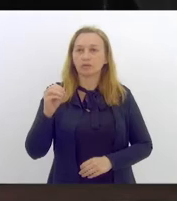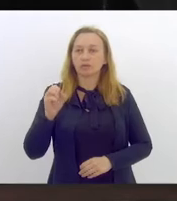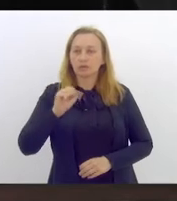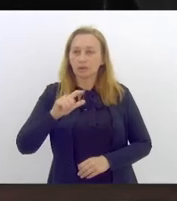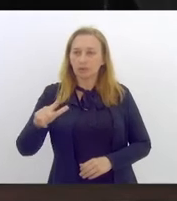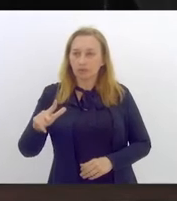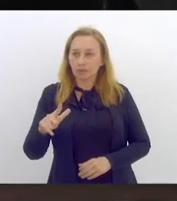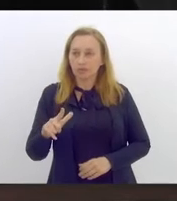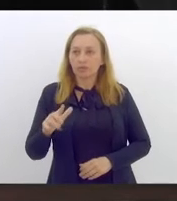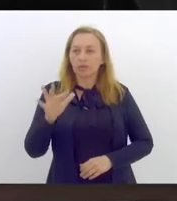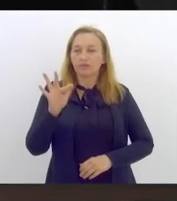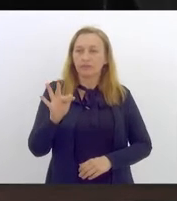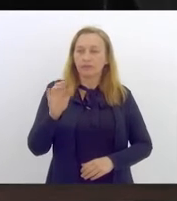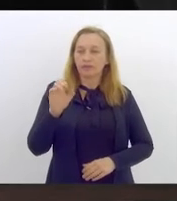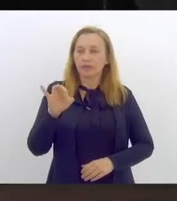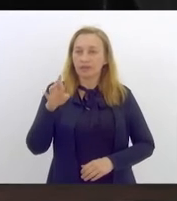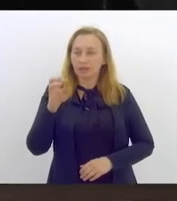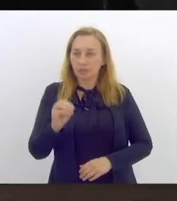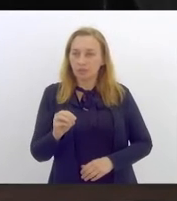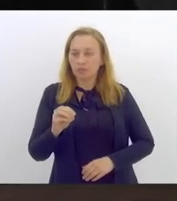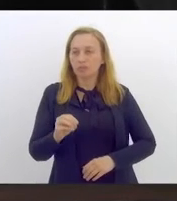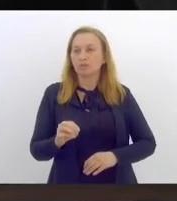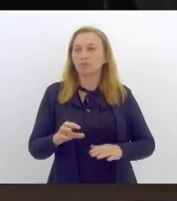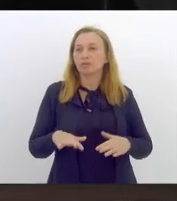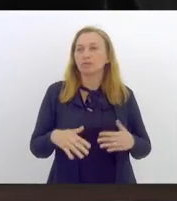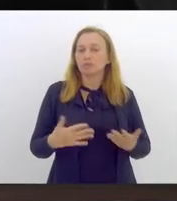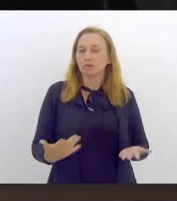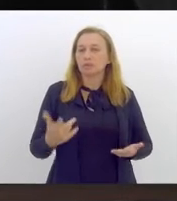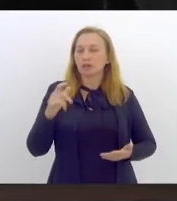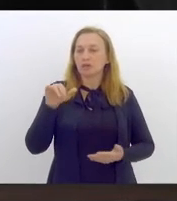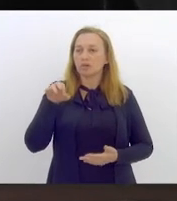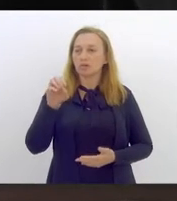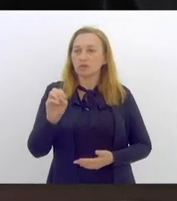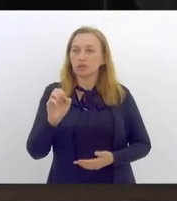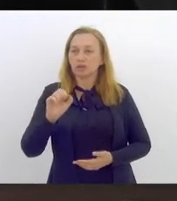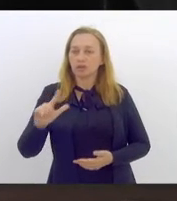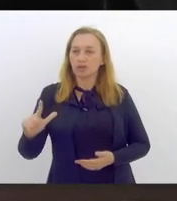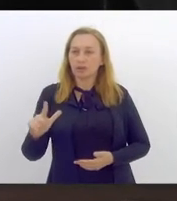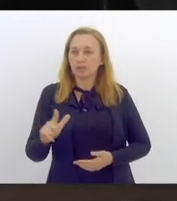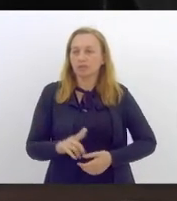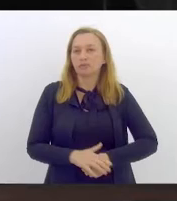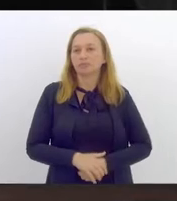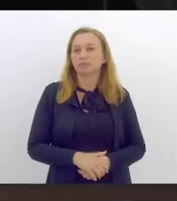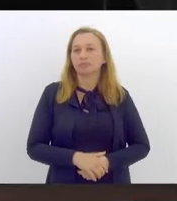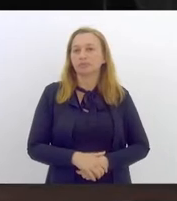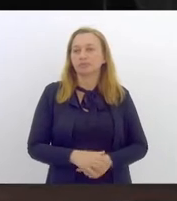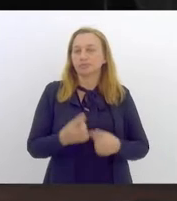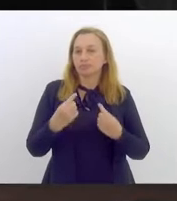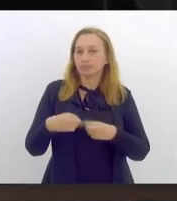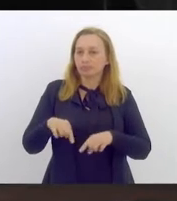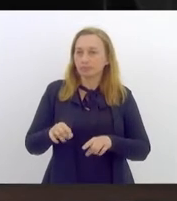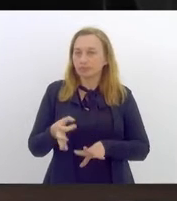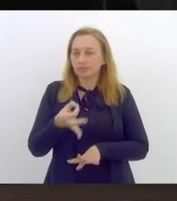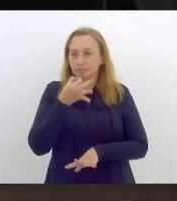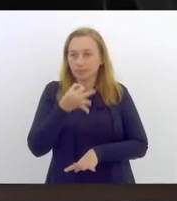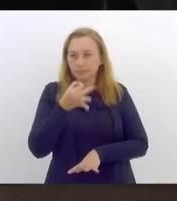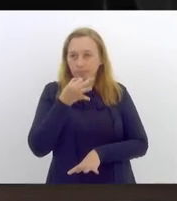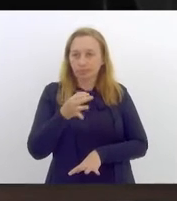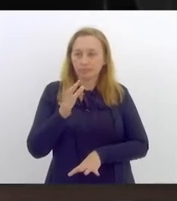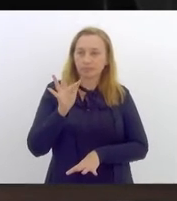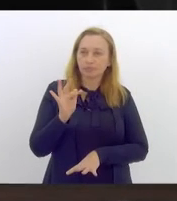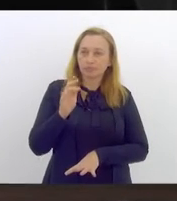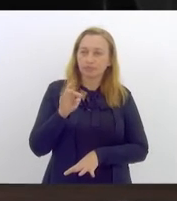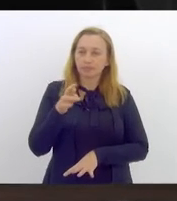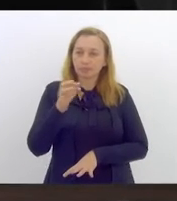e Fernando Henrique, quando Leonel Brizola rebateu um argumento de Fernando Henrique